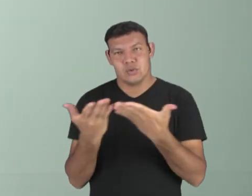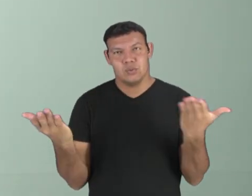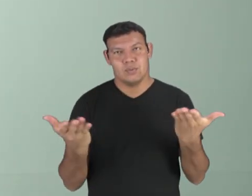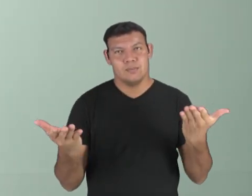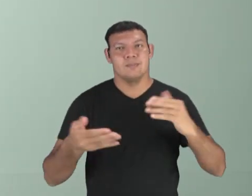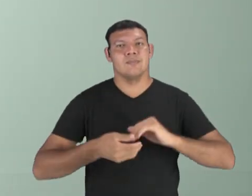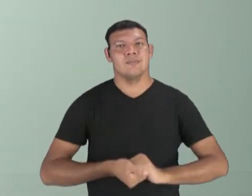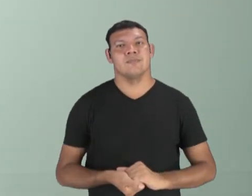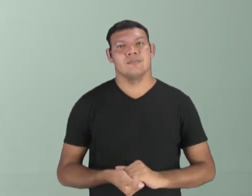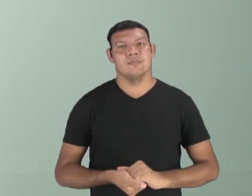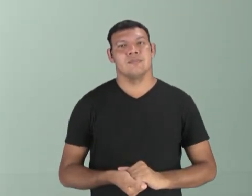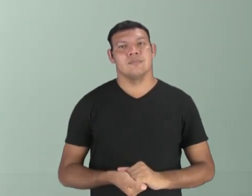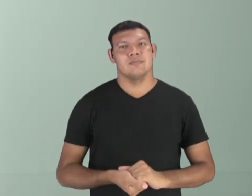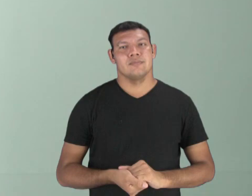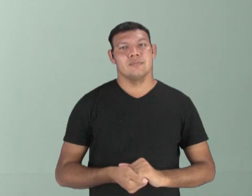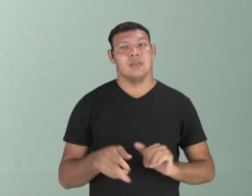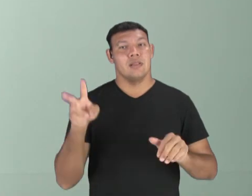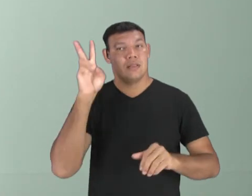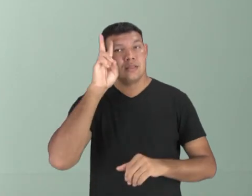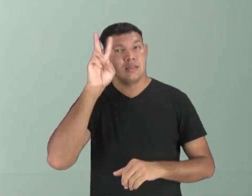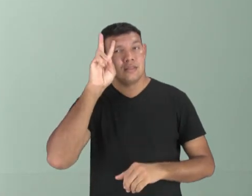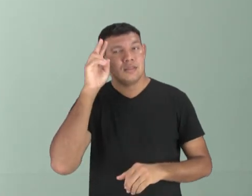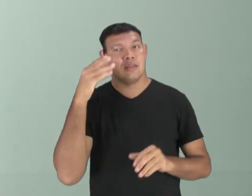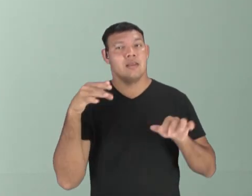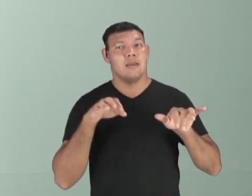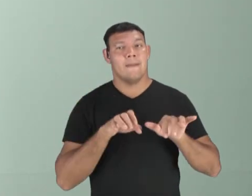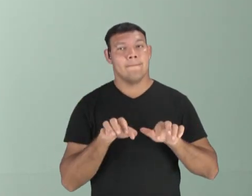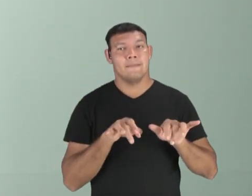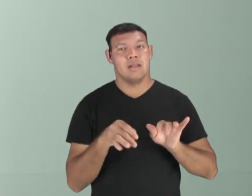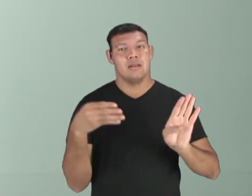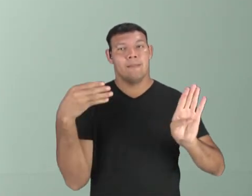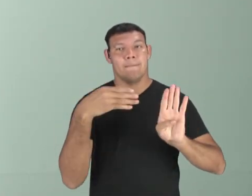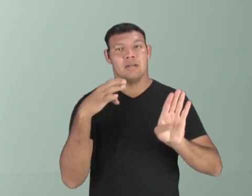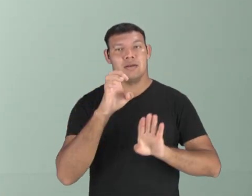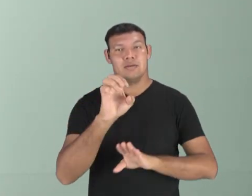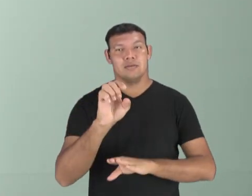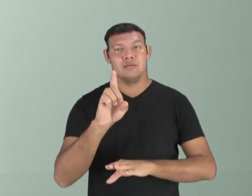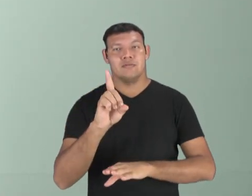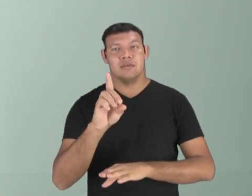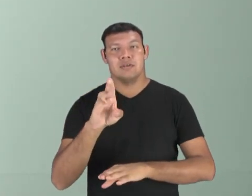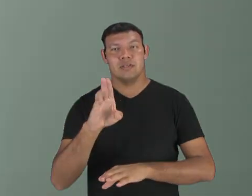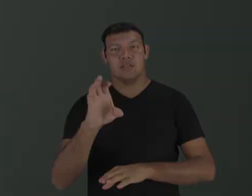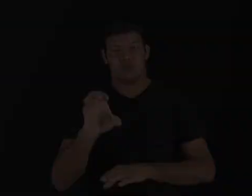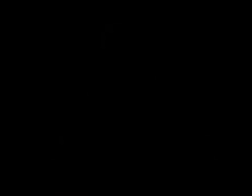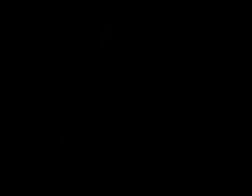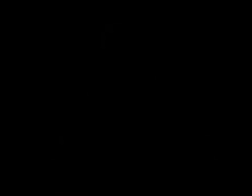de hoje. Não esqueçam de acessar a plataforma Eduque.